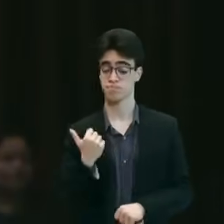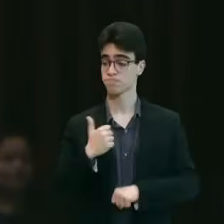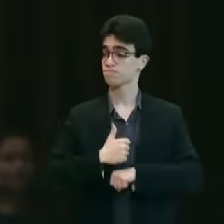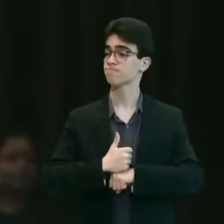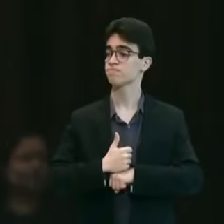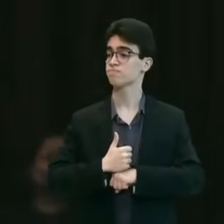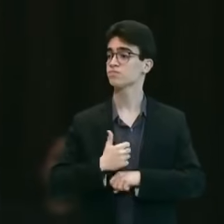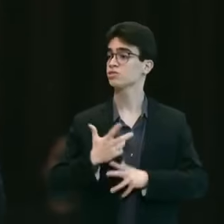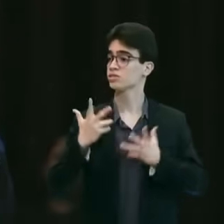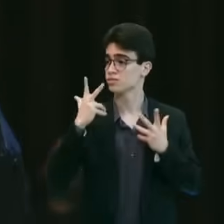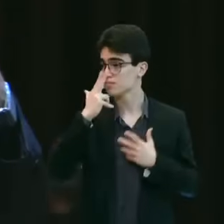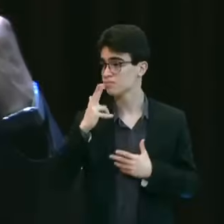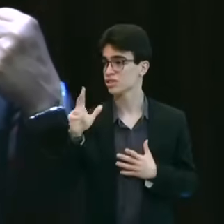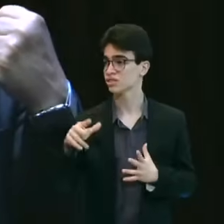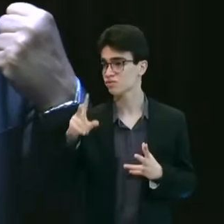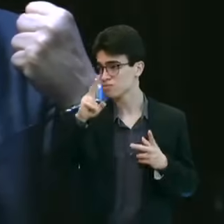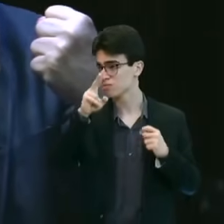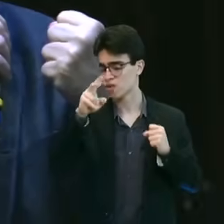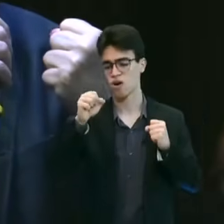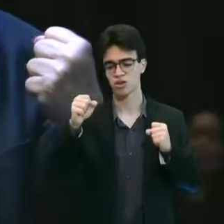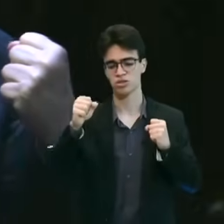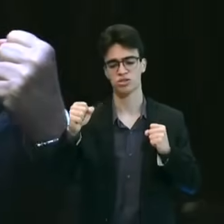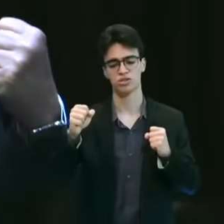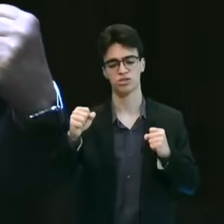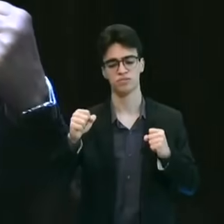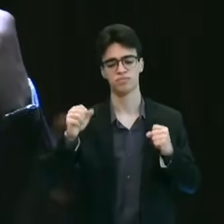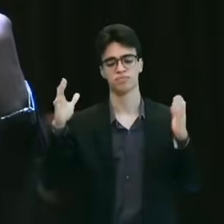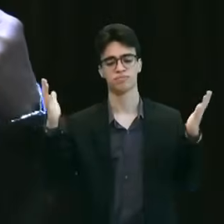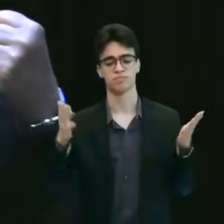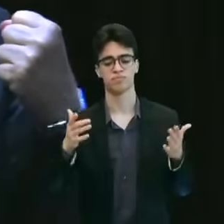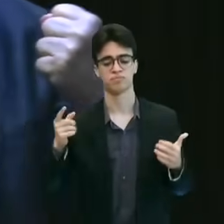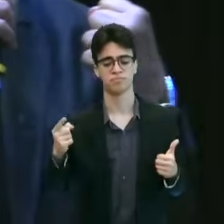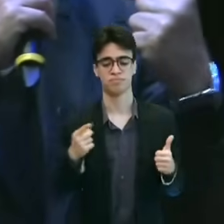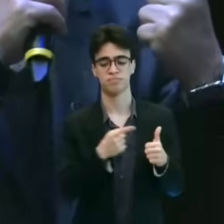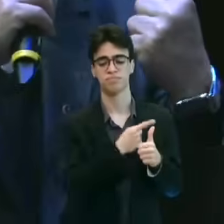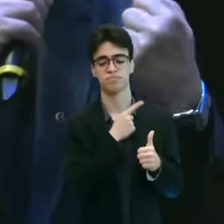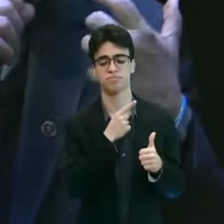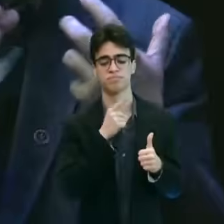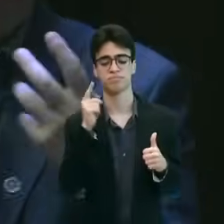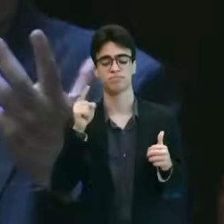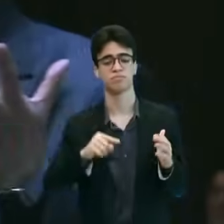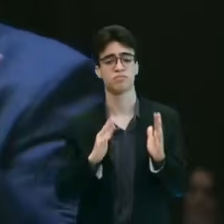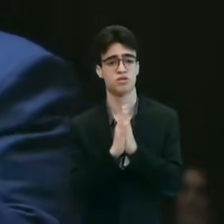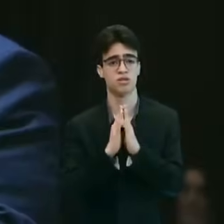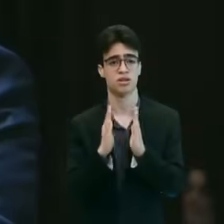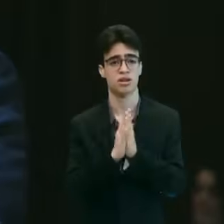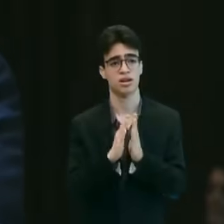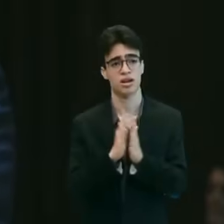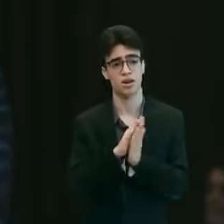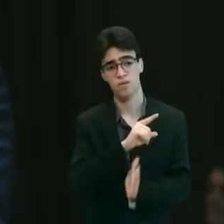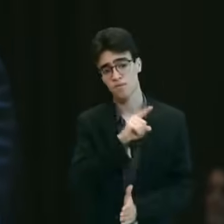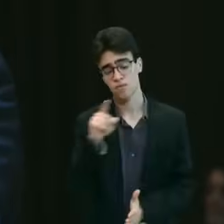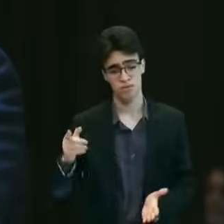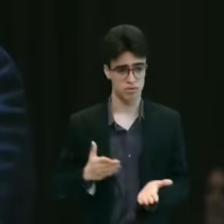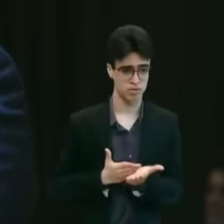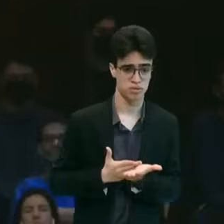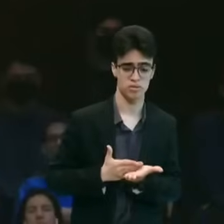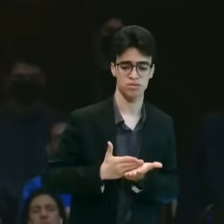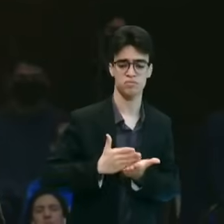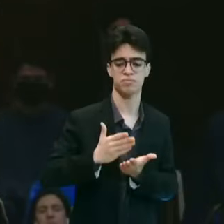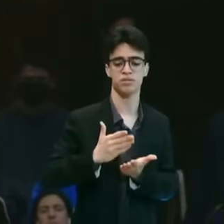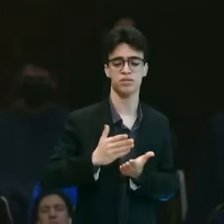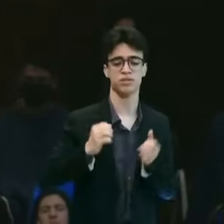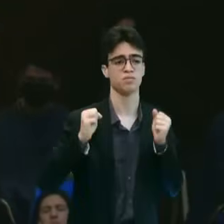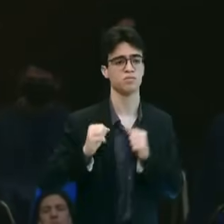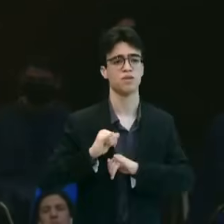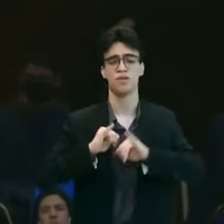coisa forte dentro de nós. Primeiro, a oração inicial é sua. Fala